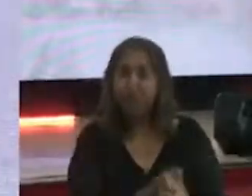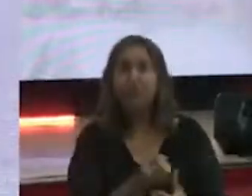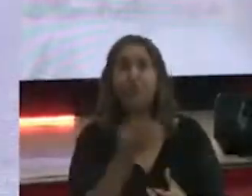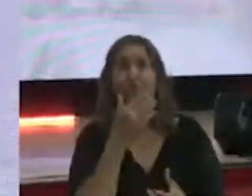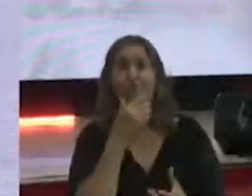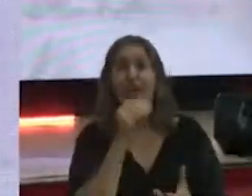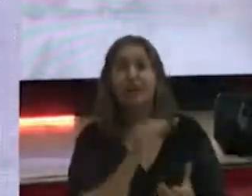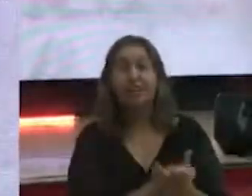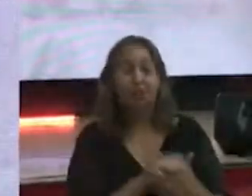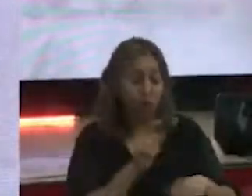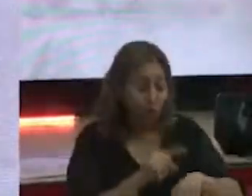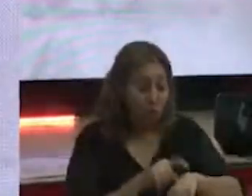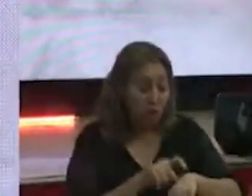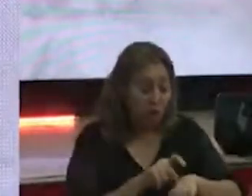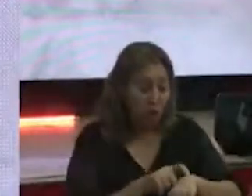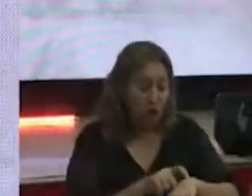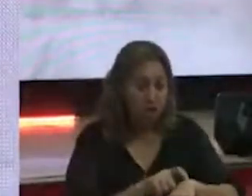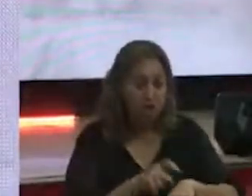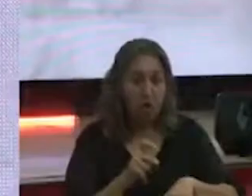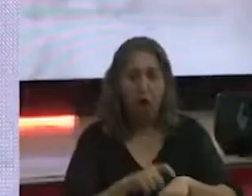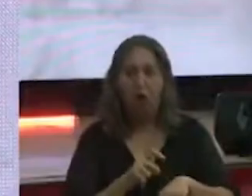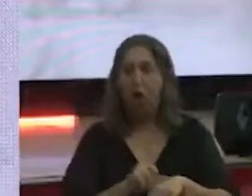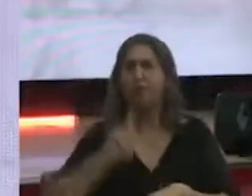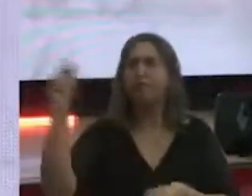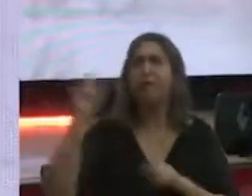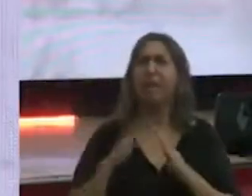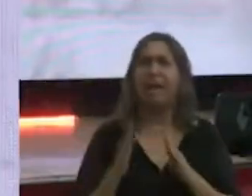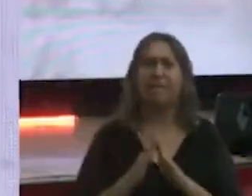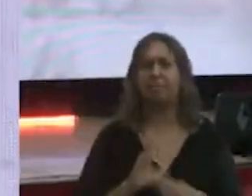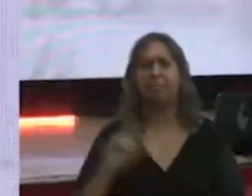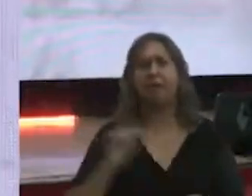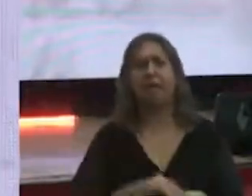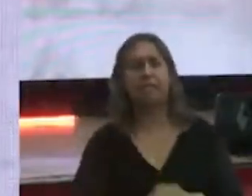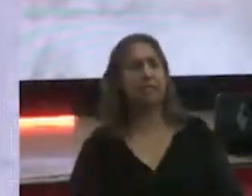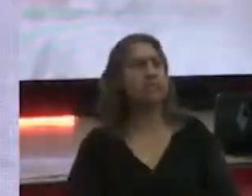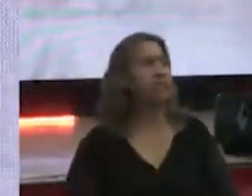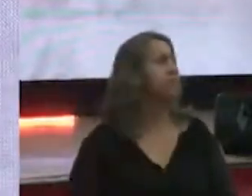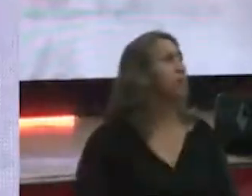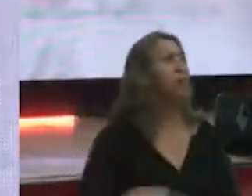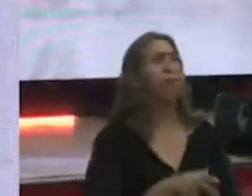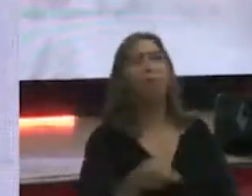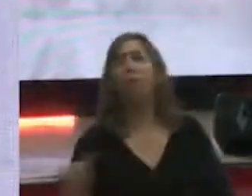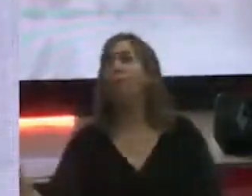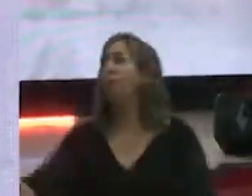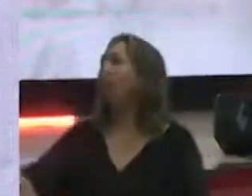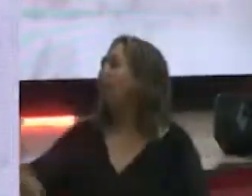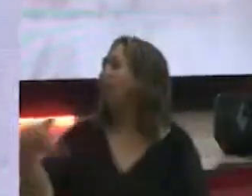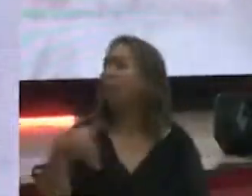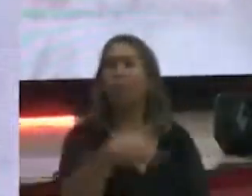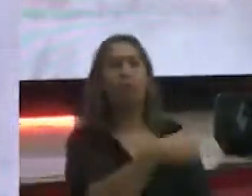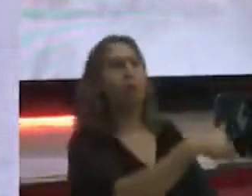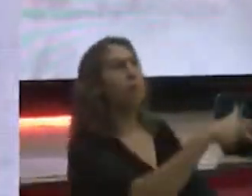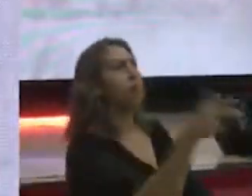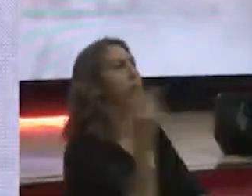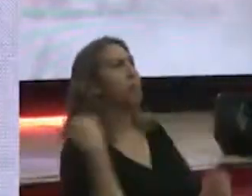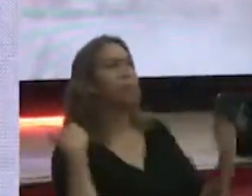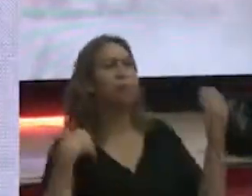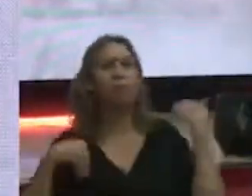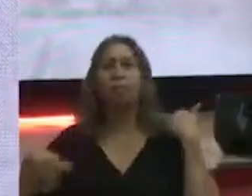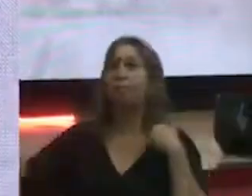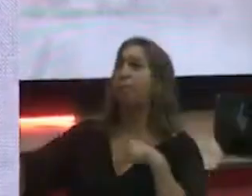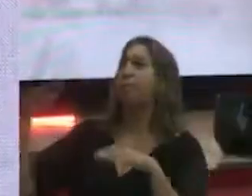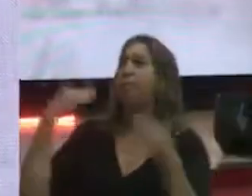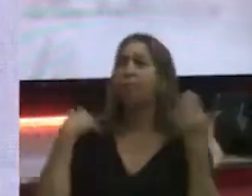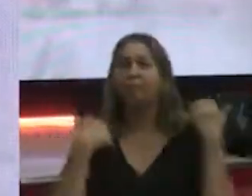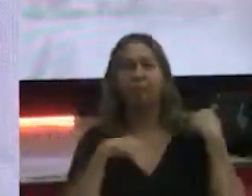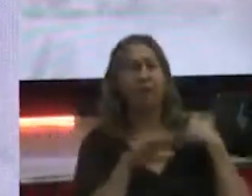quando olham pro relógio e dizem chegou a hora de ir paraa casa e eles ficam passeando na cidade meu Deus eu